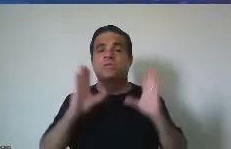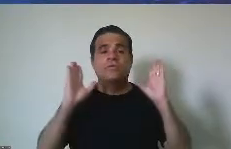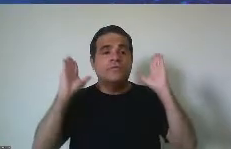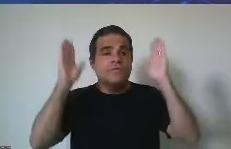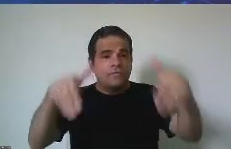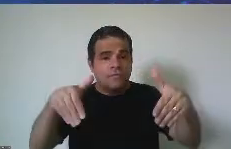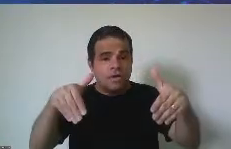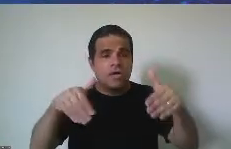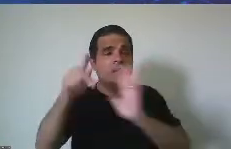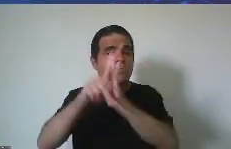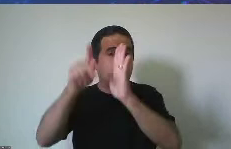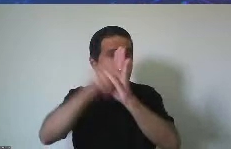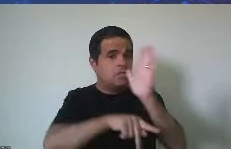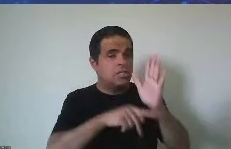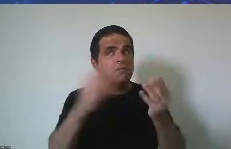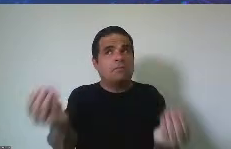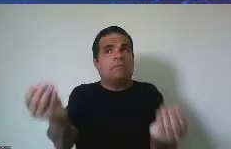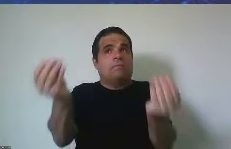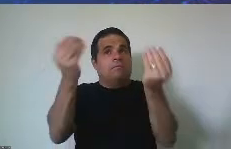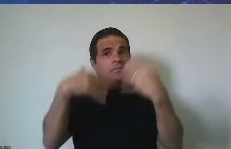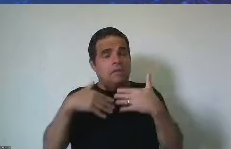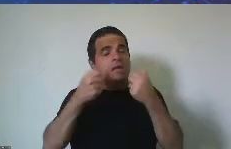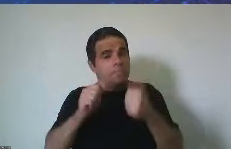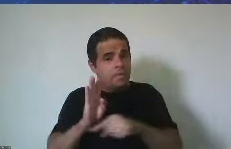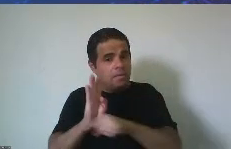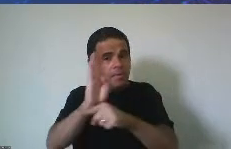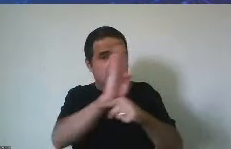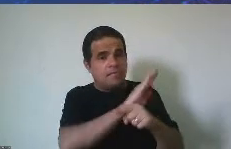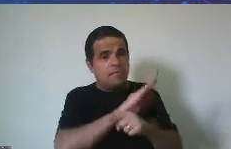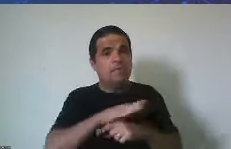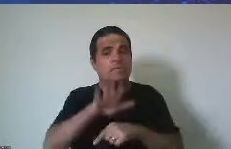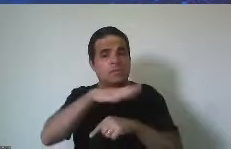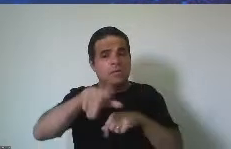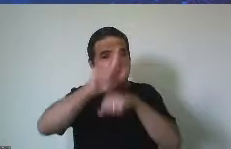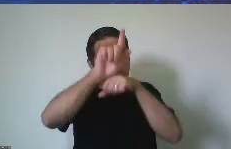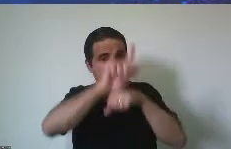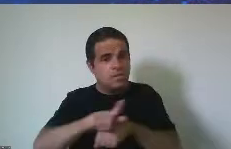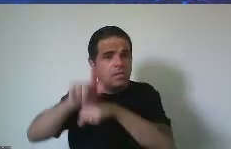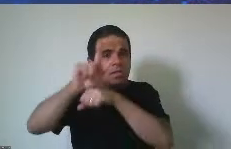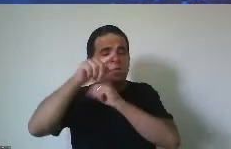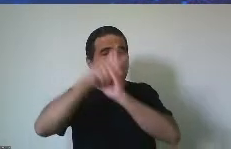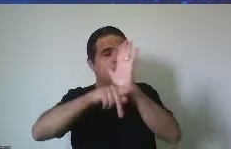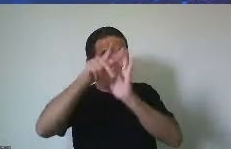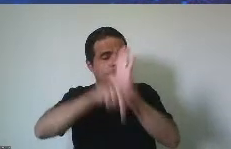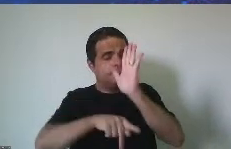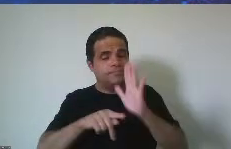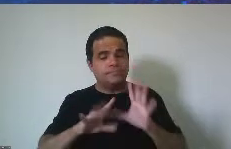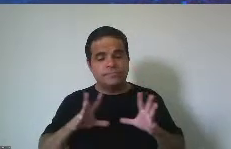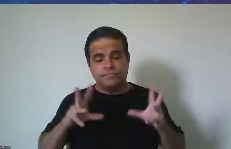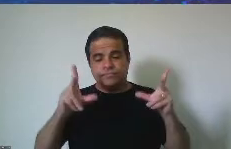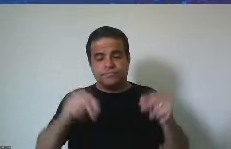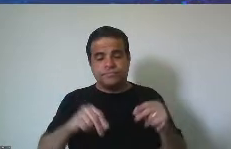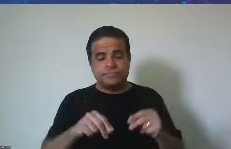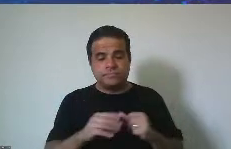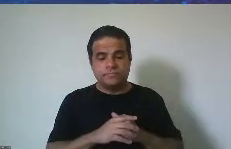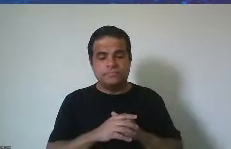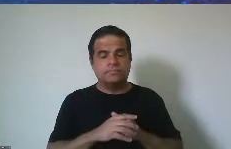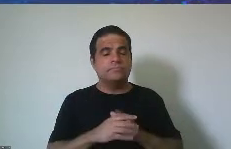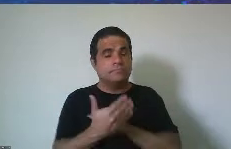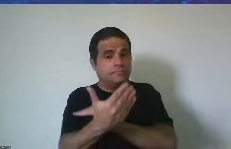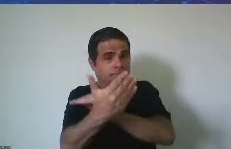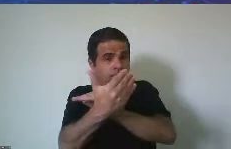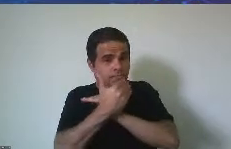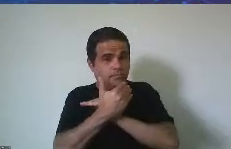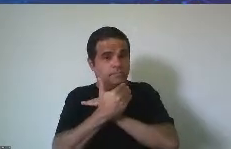projetos que tragam beneficiam a gestão ótima na execução de projetos na que ajudem a gente a fazer